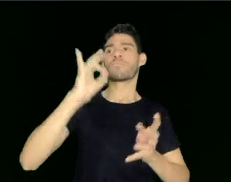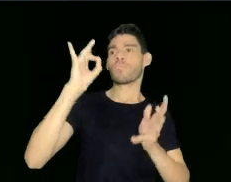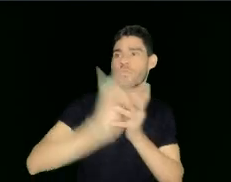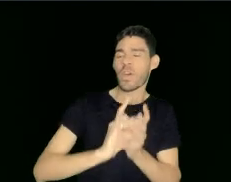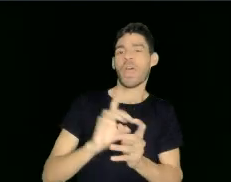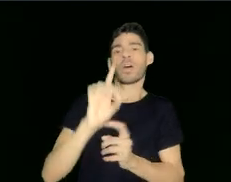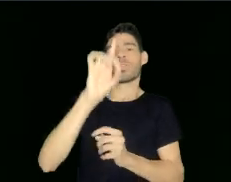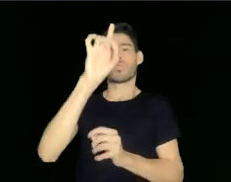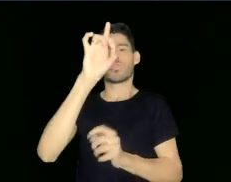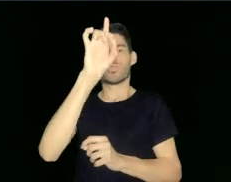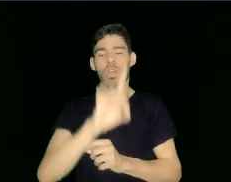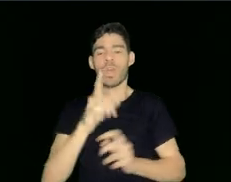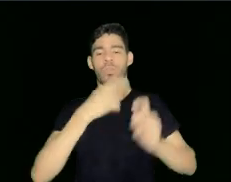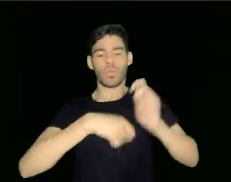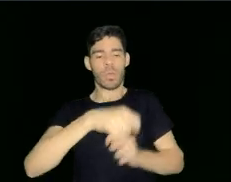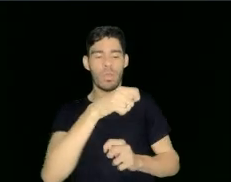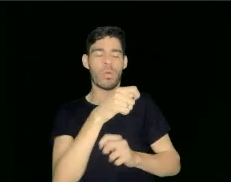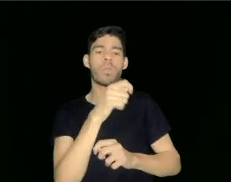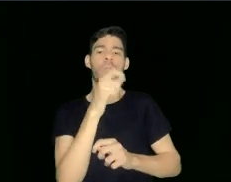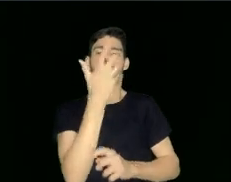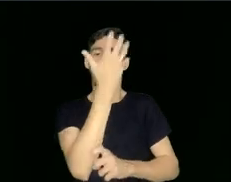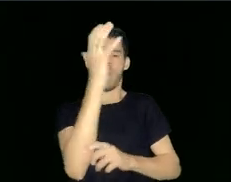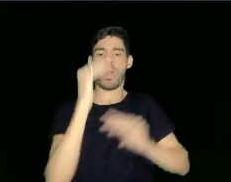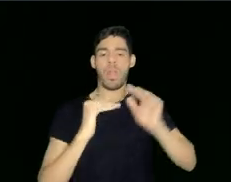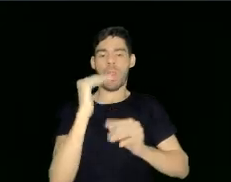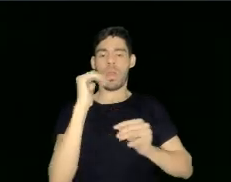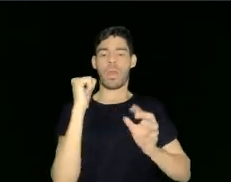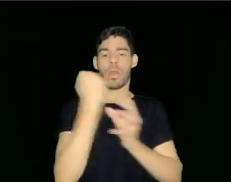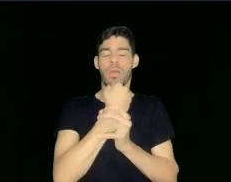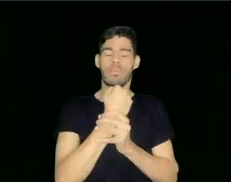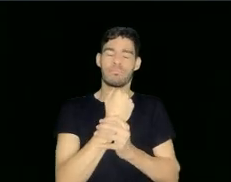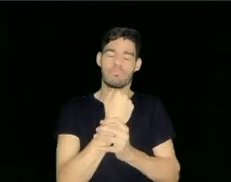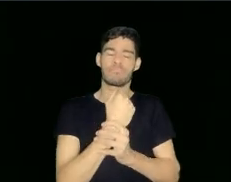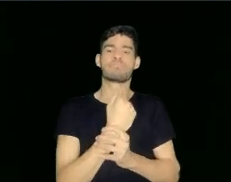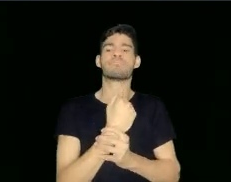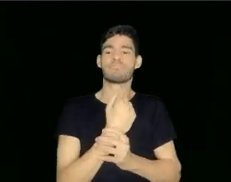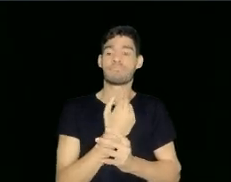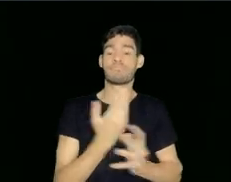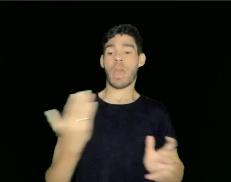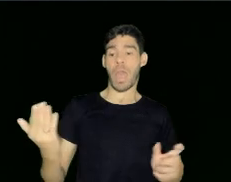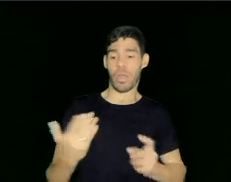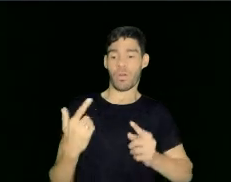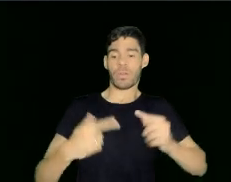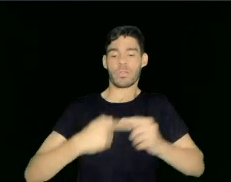deve ser voltada para a efetividade do direito ao ambiente ecologicamente